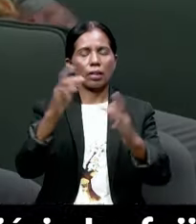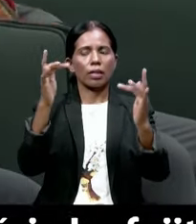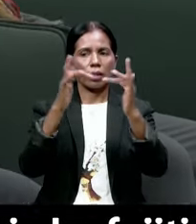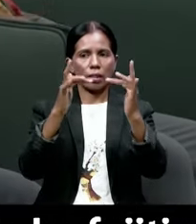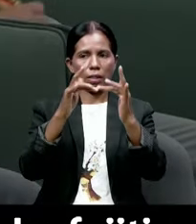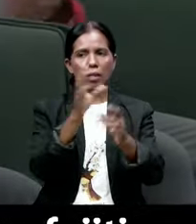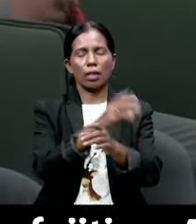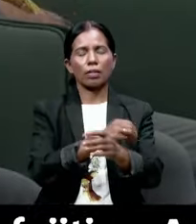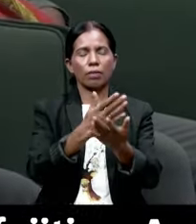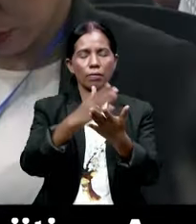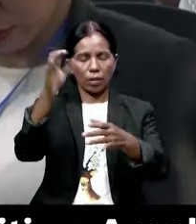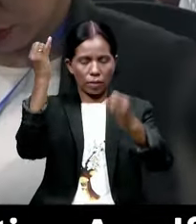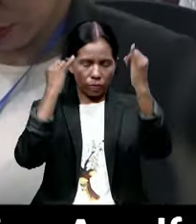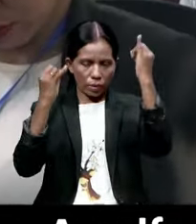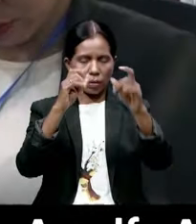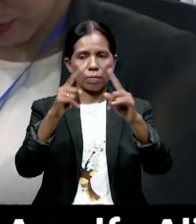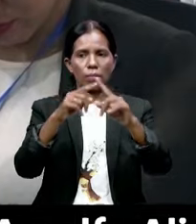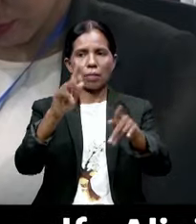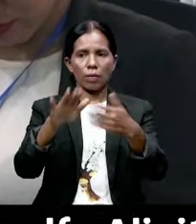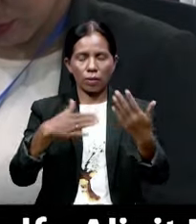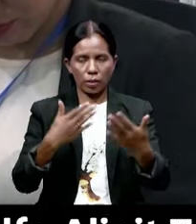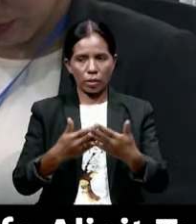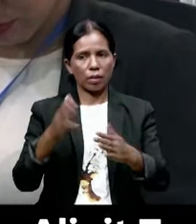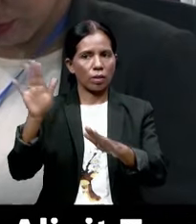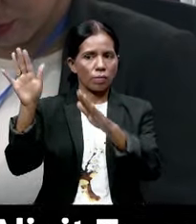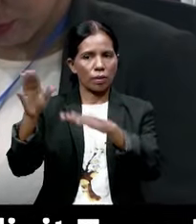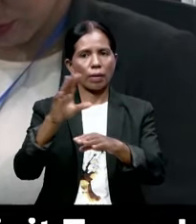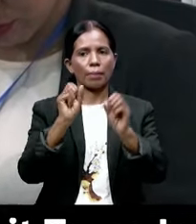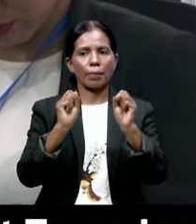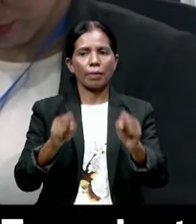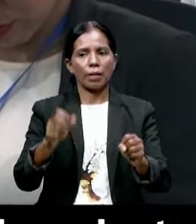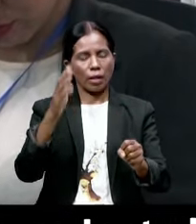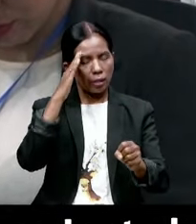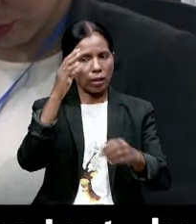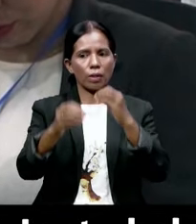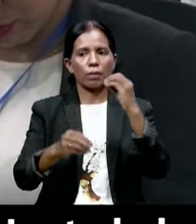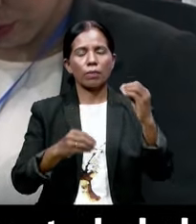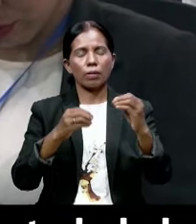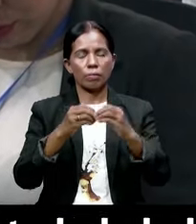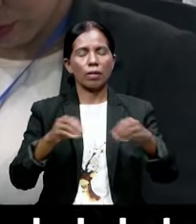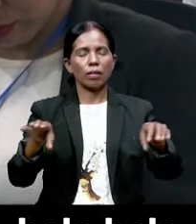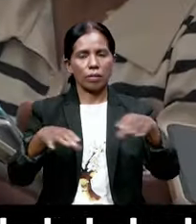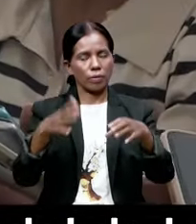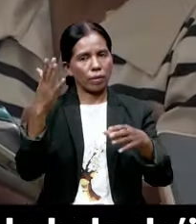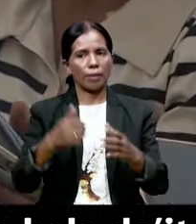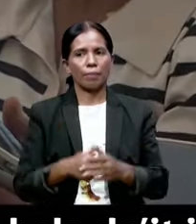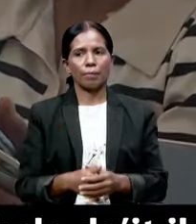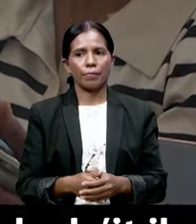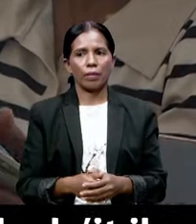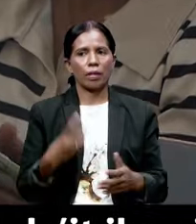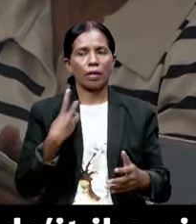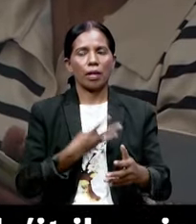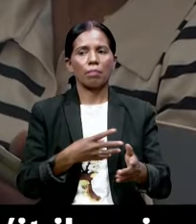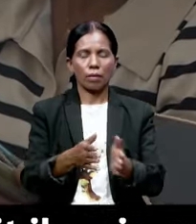ralo socialização da comunidade roto e a área rural, no nebe le hatene kona ba sistema refere. Hoje, a exigência